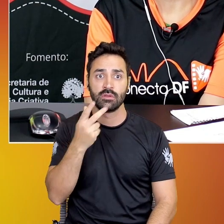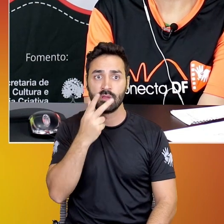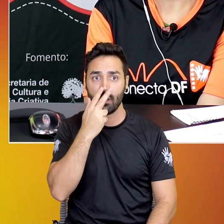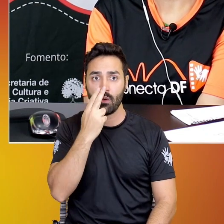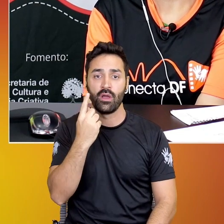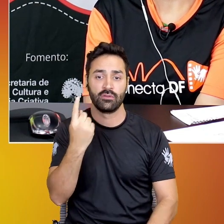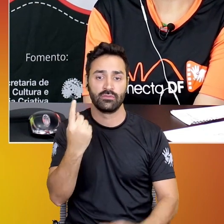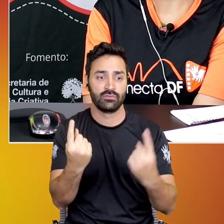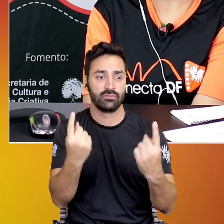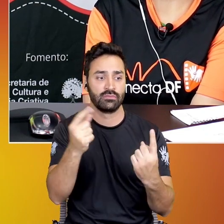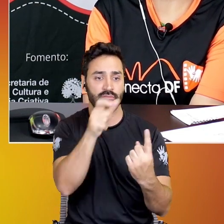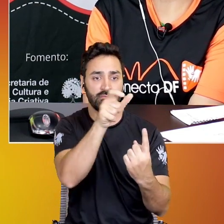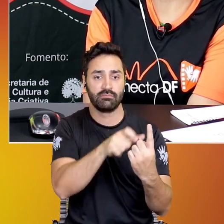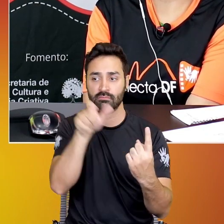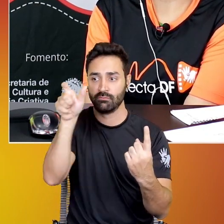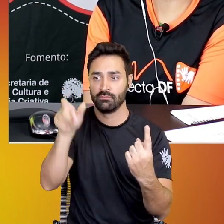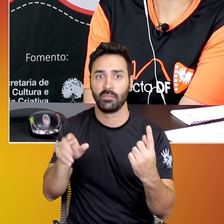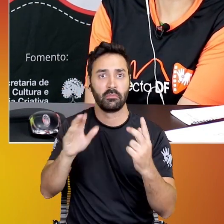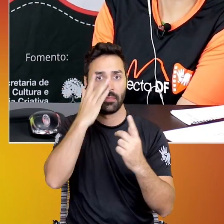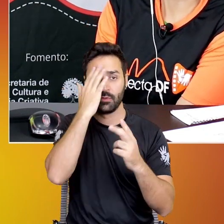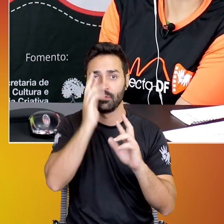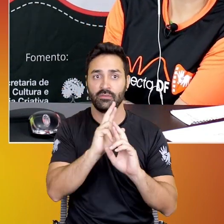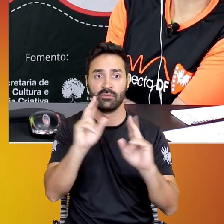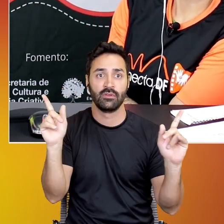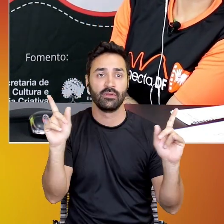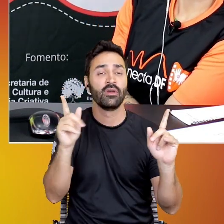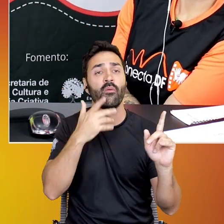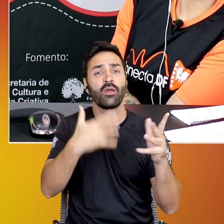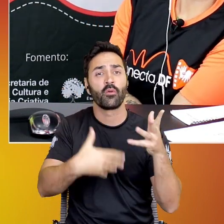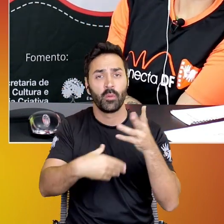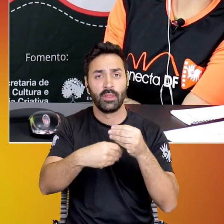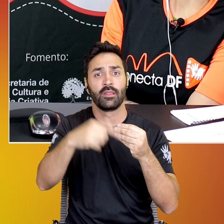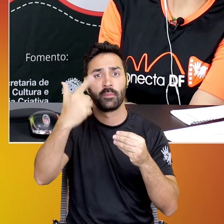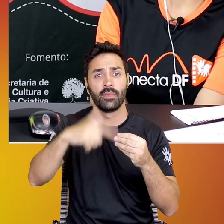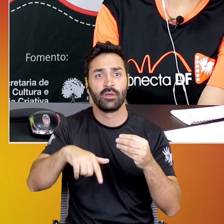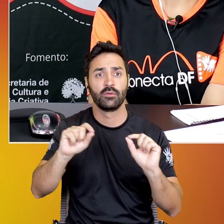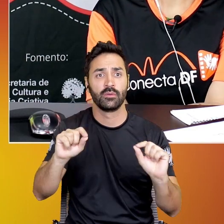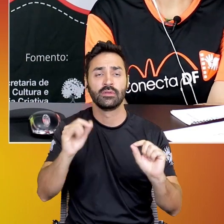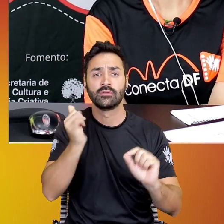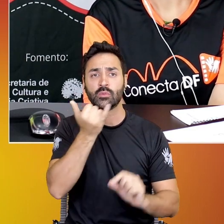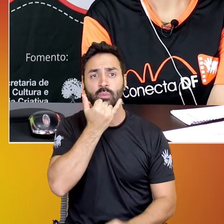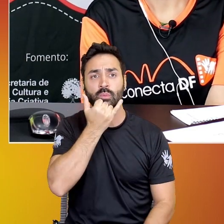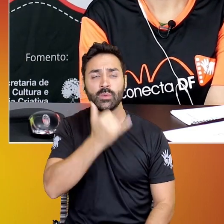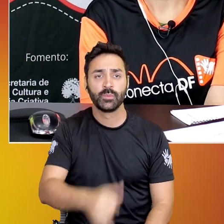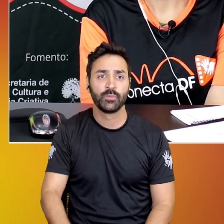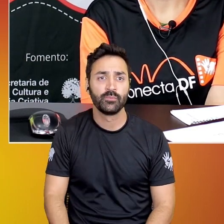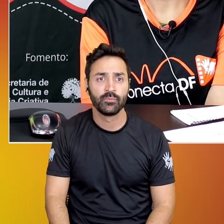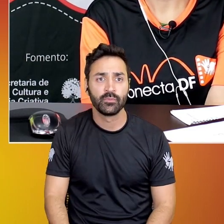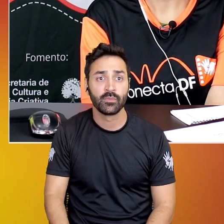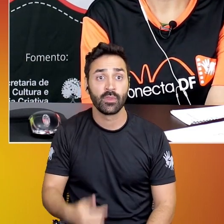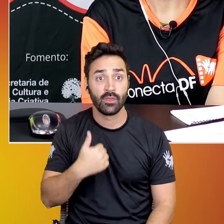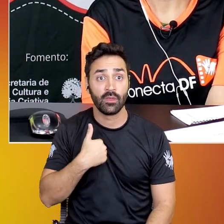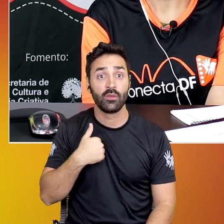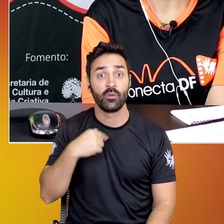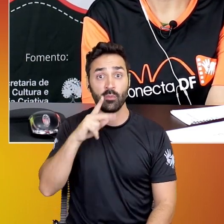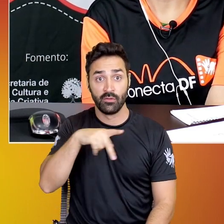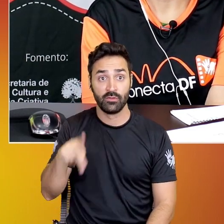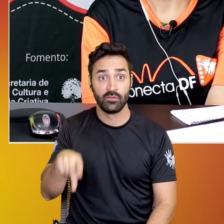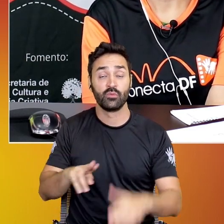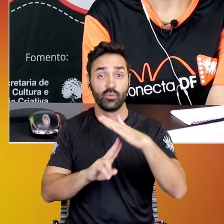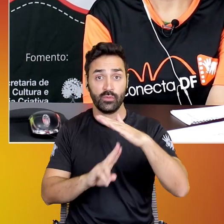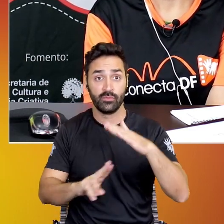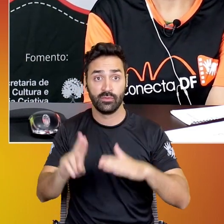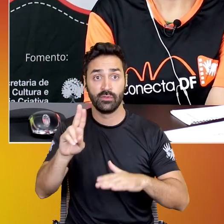totalmente diferentes. Ok. Só mais uma coisinha. Sim. Desculpa. É que eu sou professor universitário e eu tenho